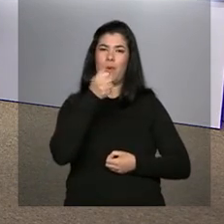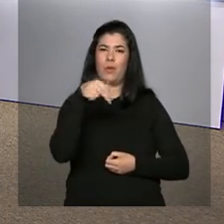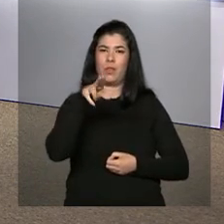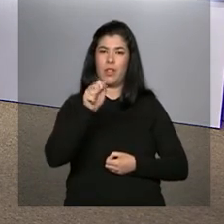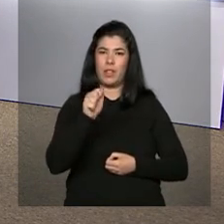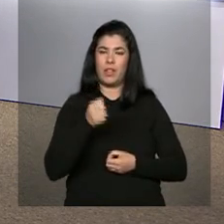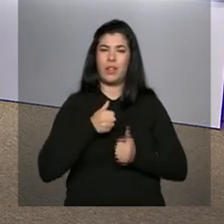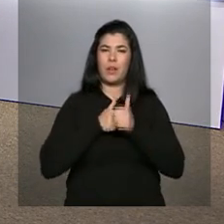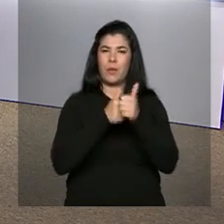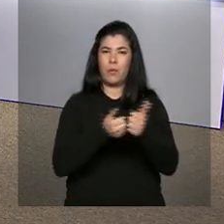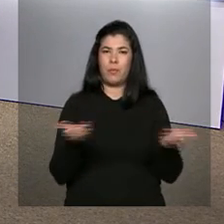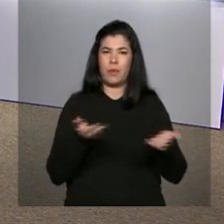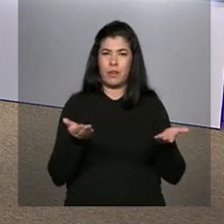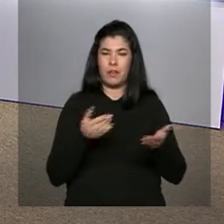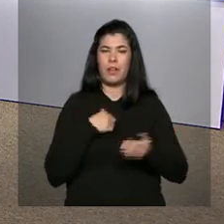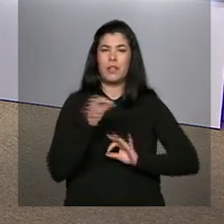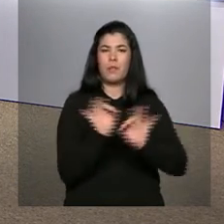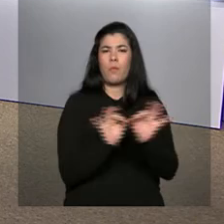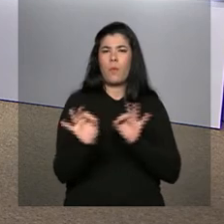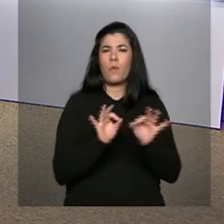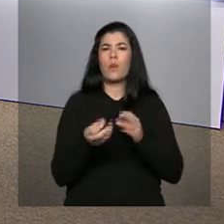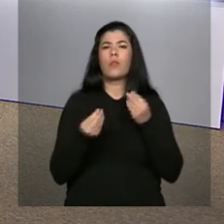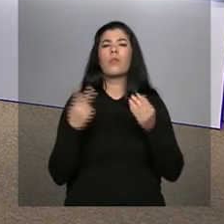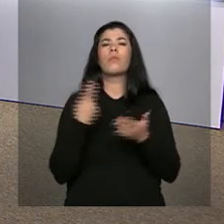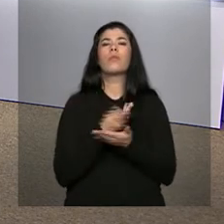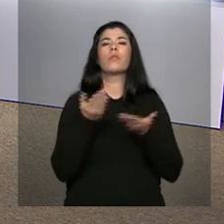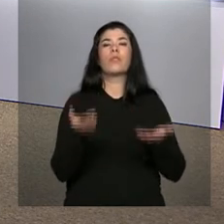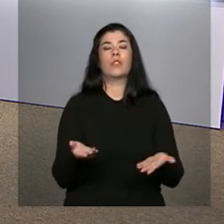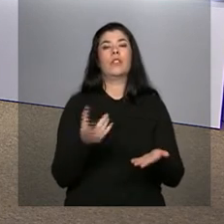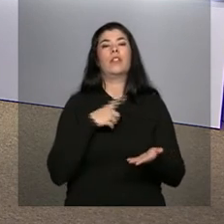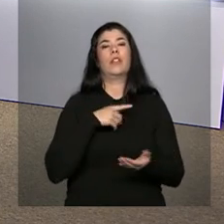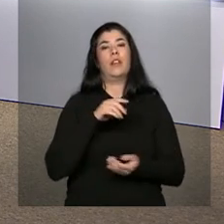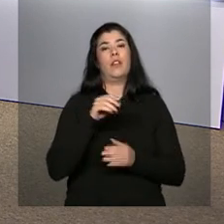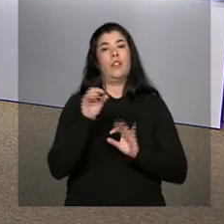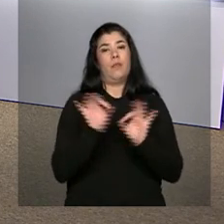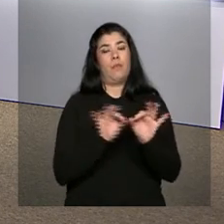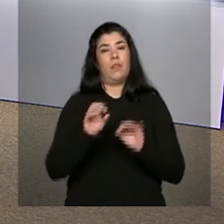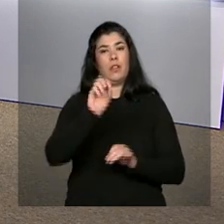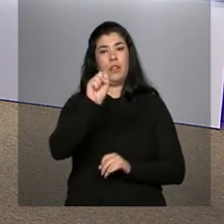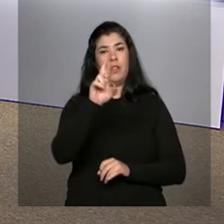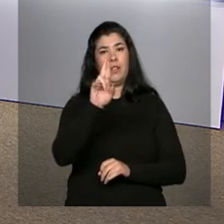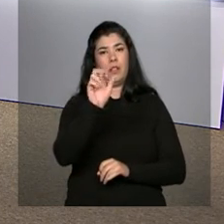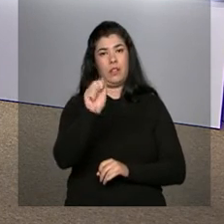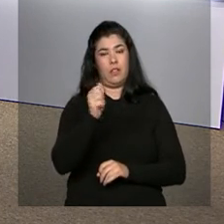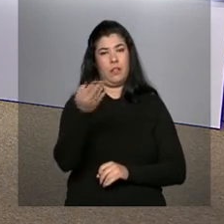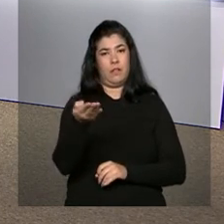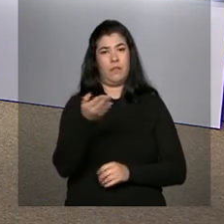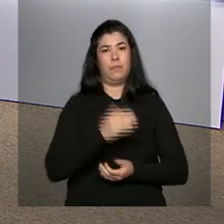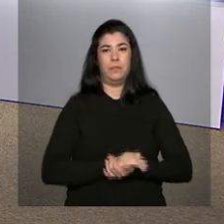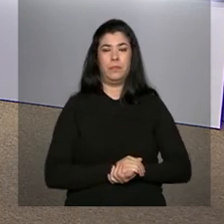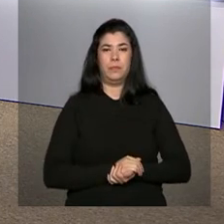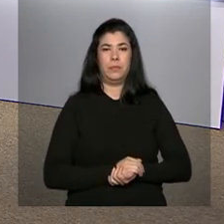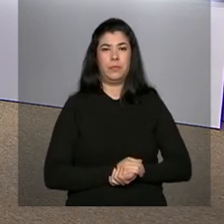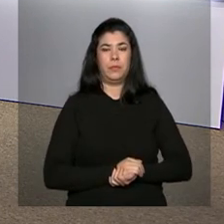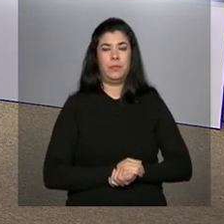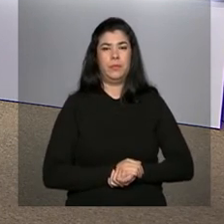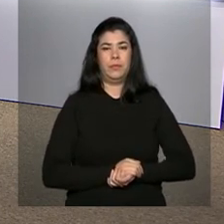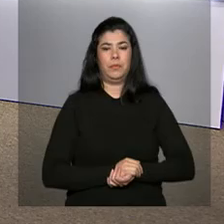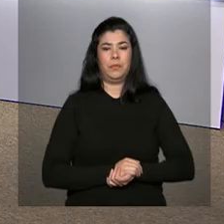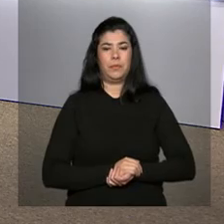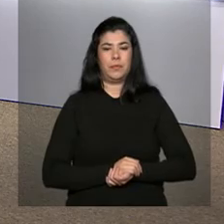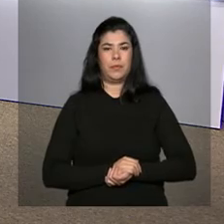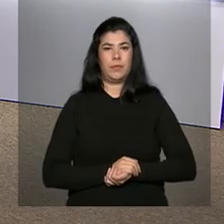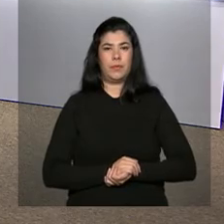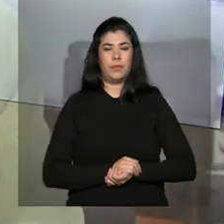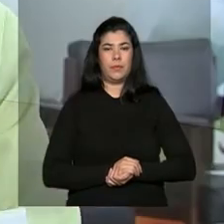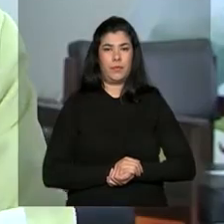Planalto acompanhando os preparativos para o lançamento do Plano Safra da Agricultura Familiar. Ana Gabriela. Oi,